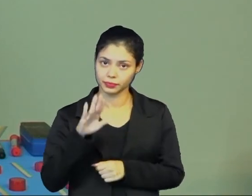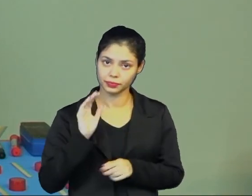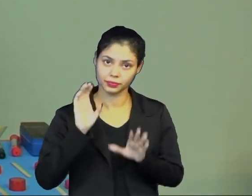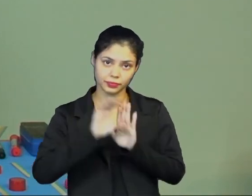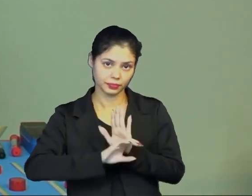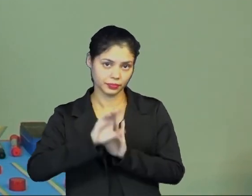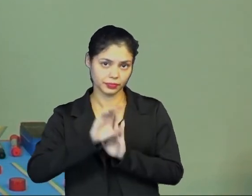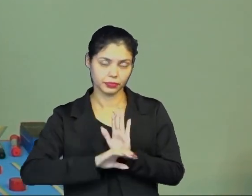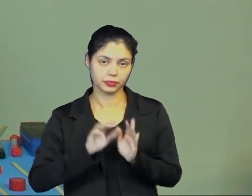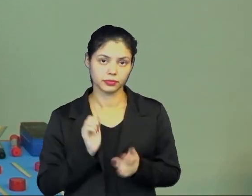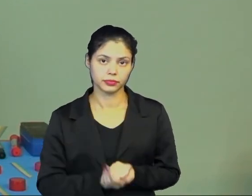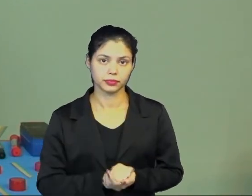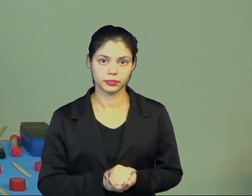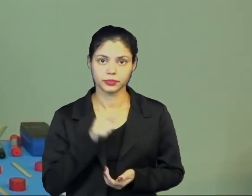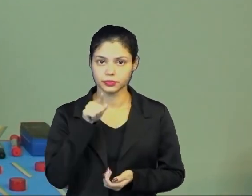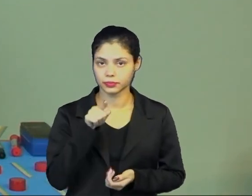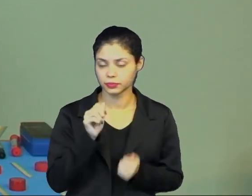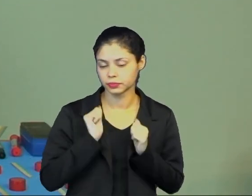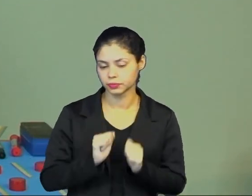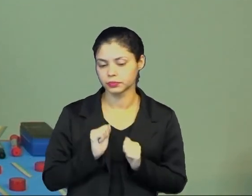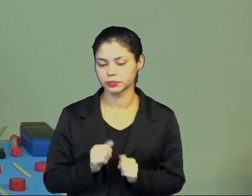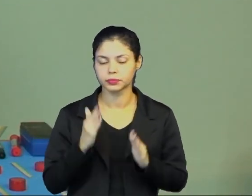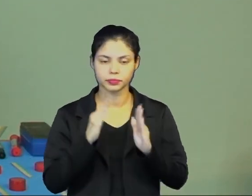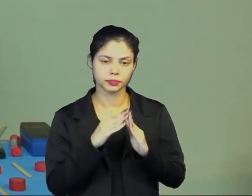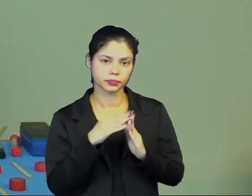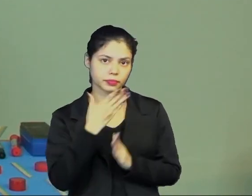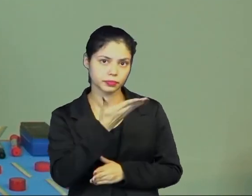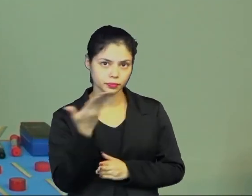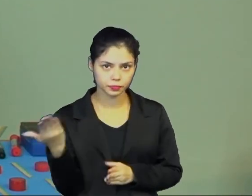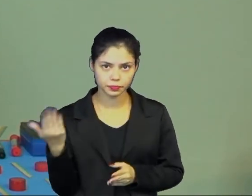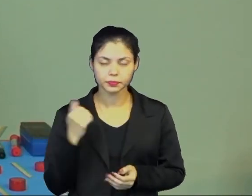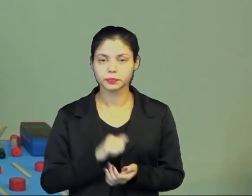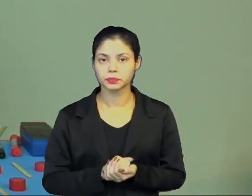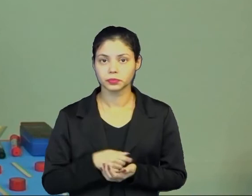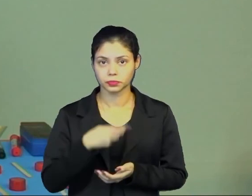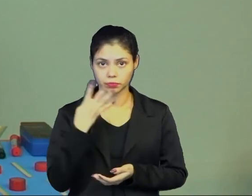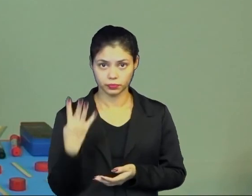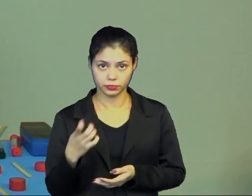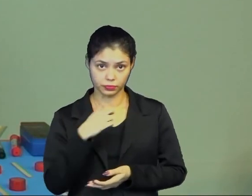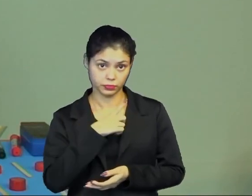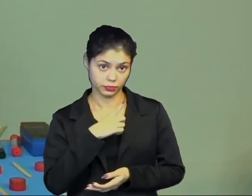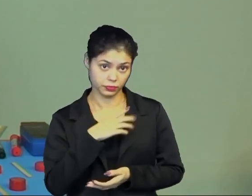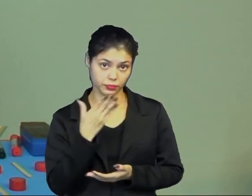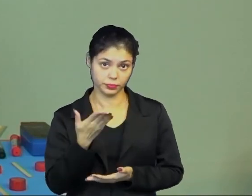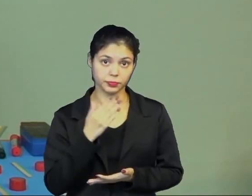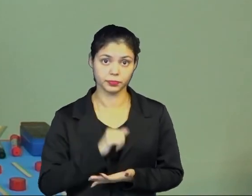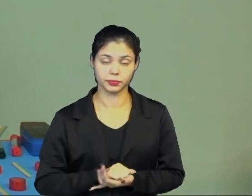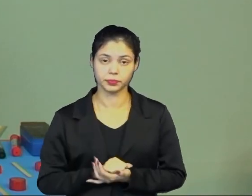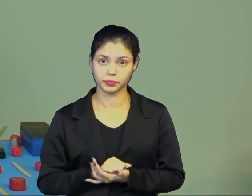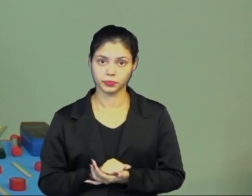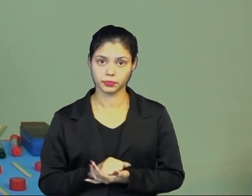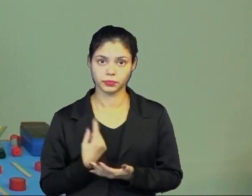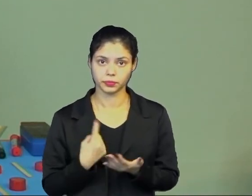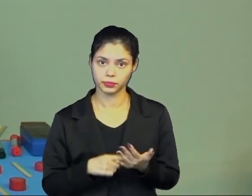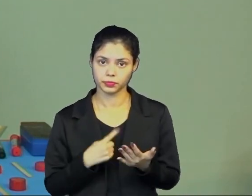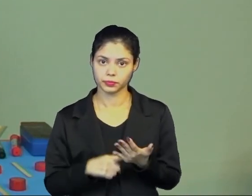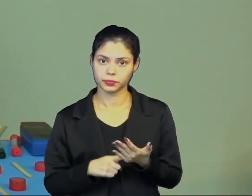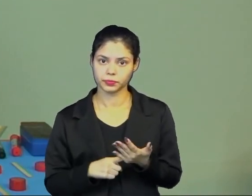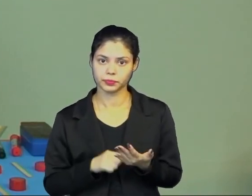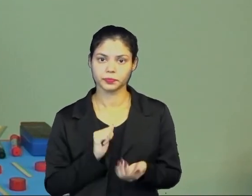esse conteúdo e vocês podem aí na casa de vocês contar as coleções que vocês têm.